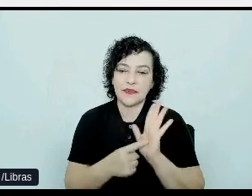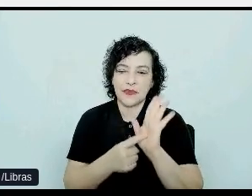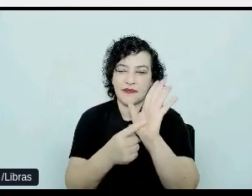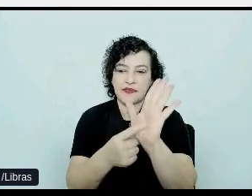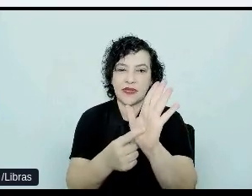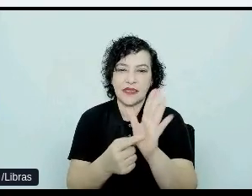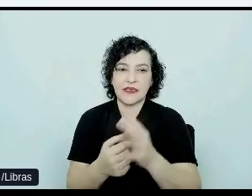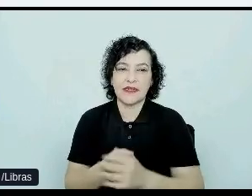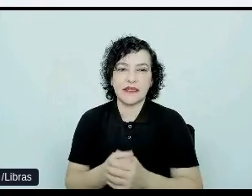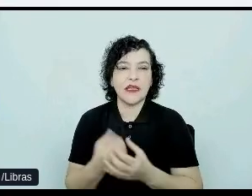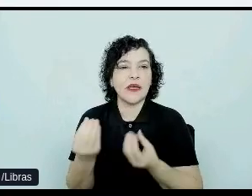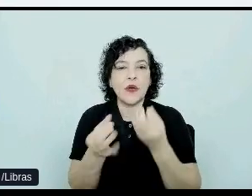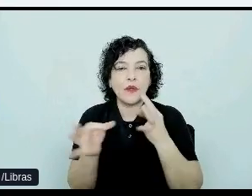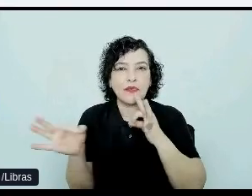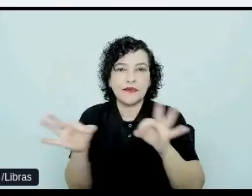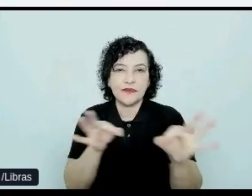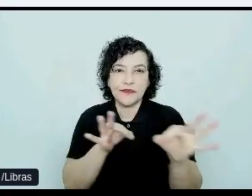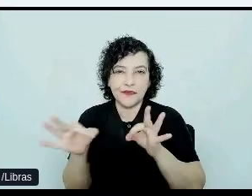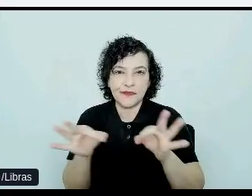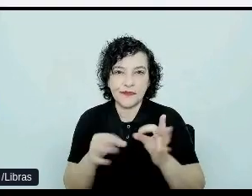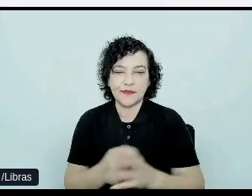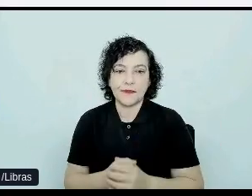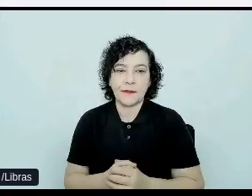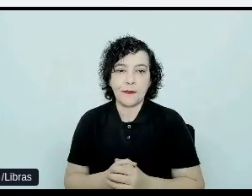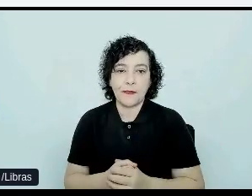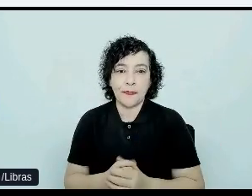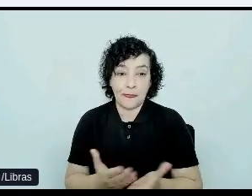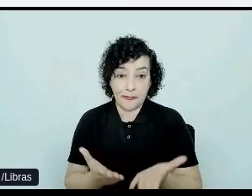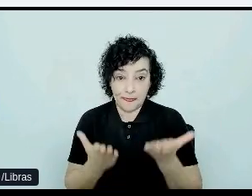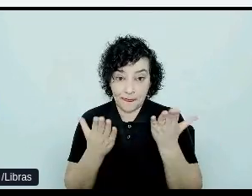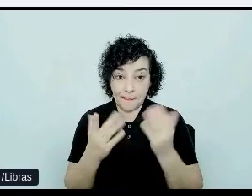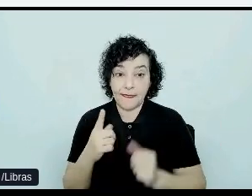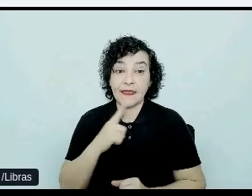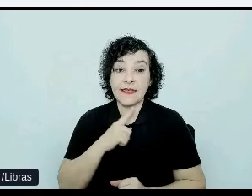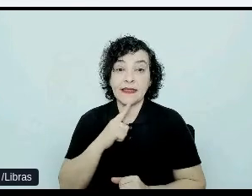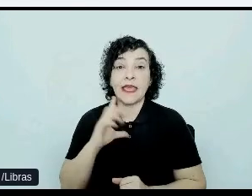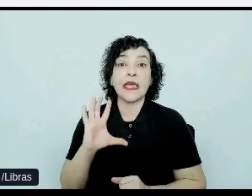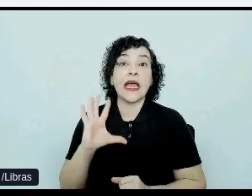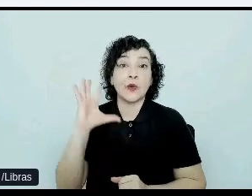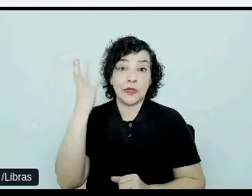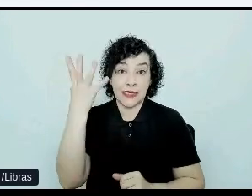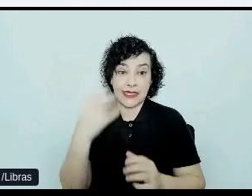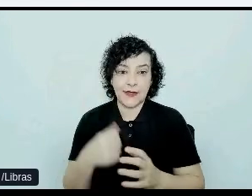que tipo funcionaria isso. Aqui tem um caso que